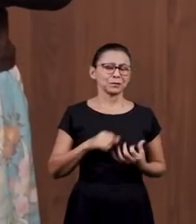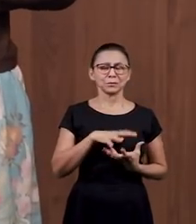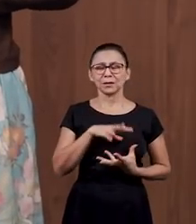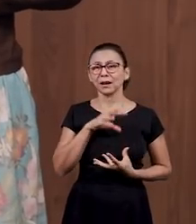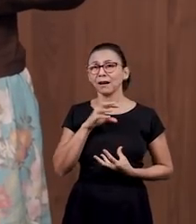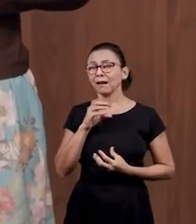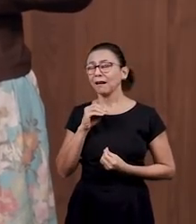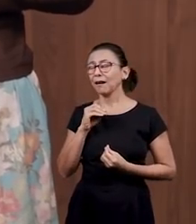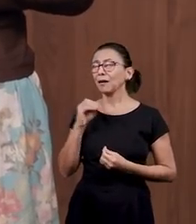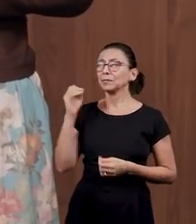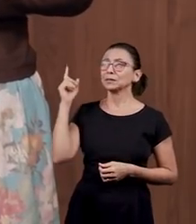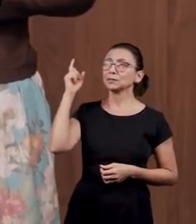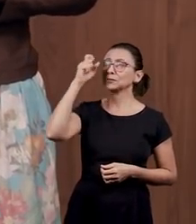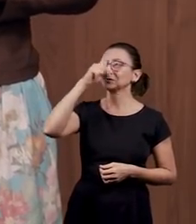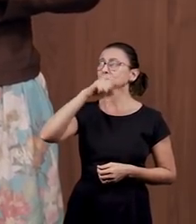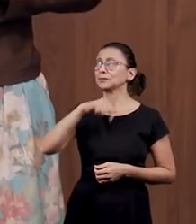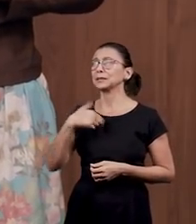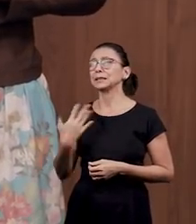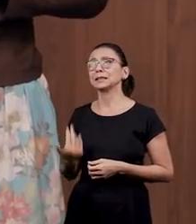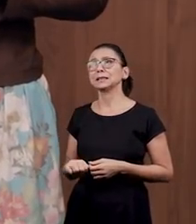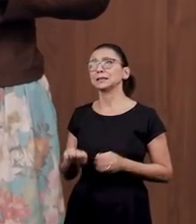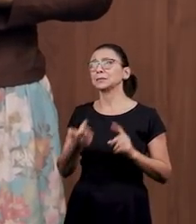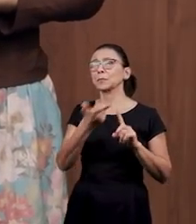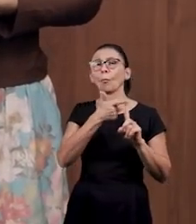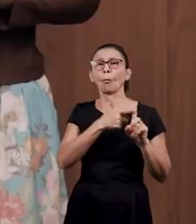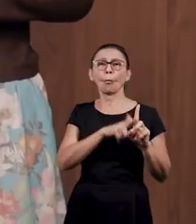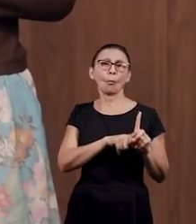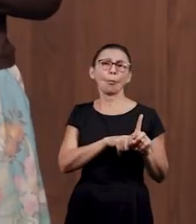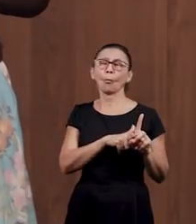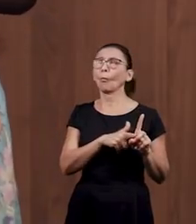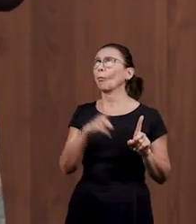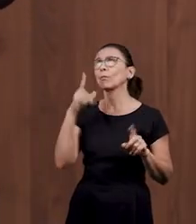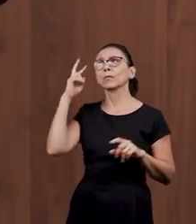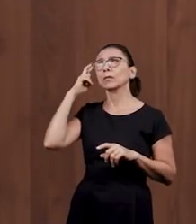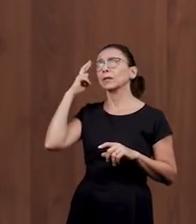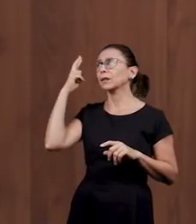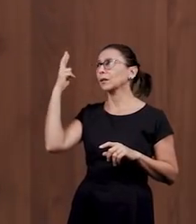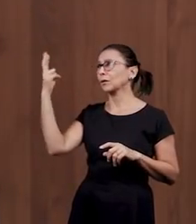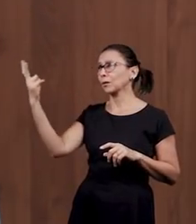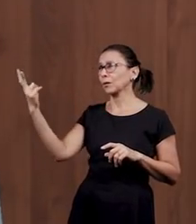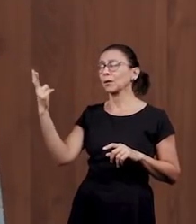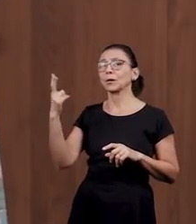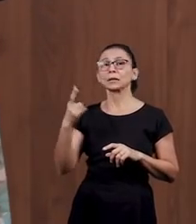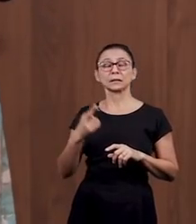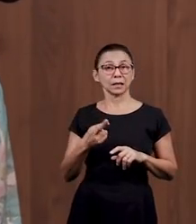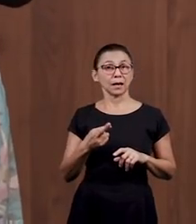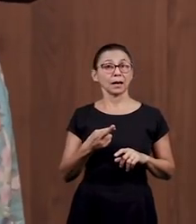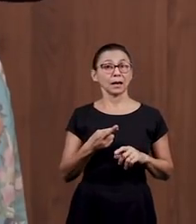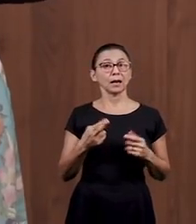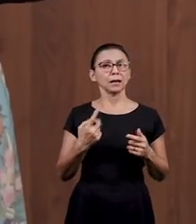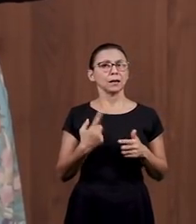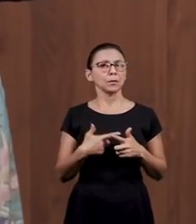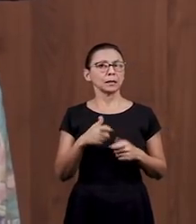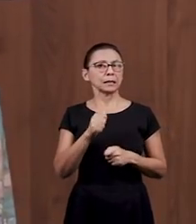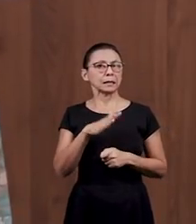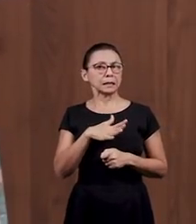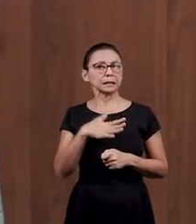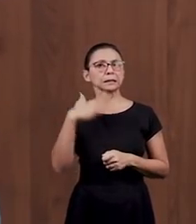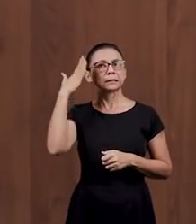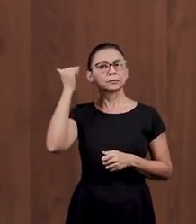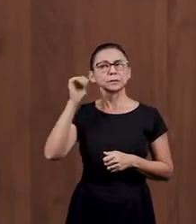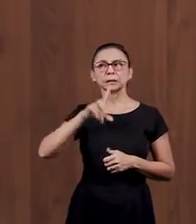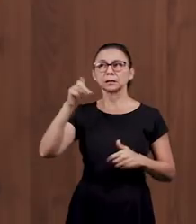ela sabia que o Deus de Israel era o Deus Todo-Poderoso, era o Deus que podia alegrar a vida